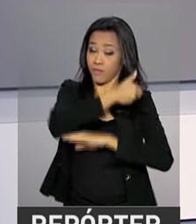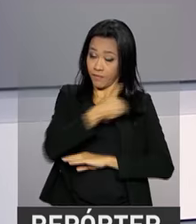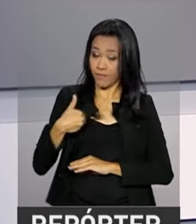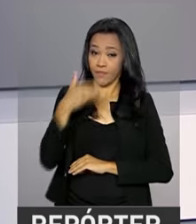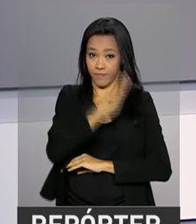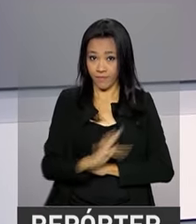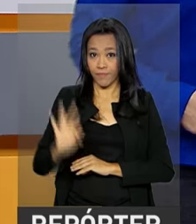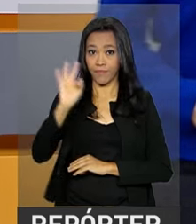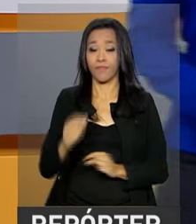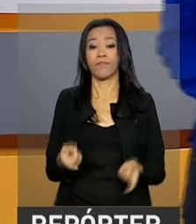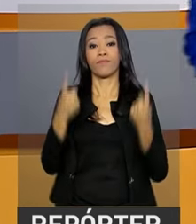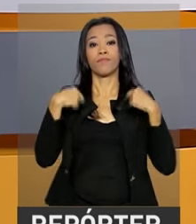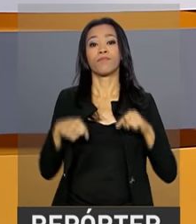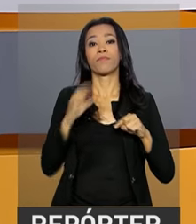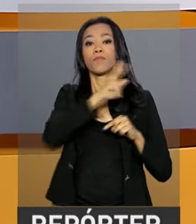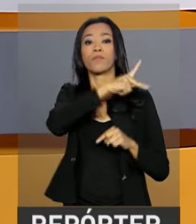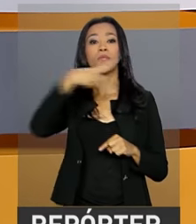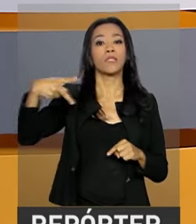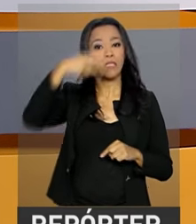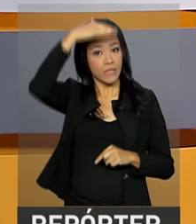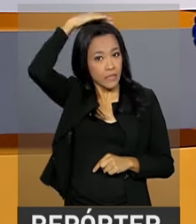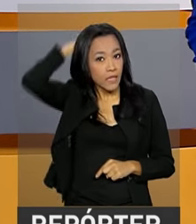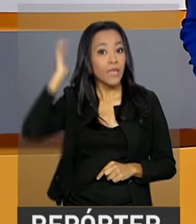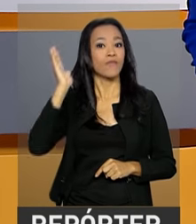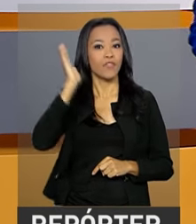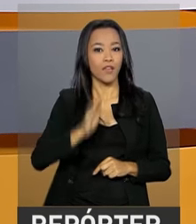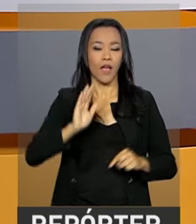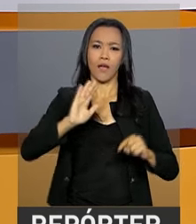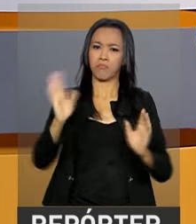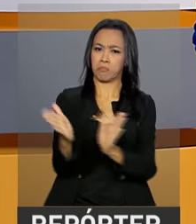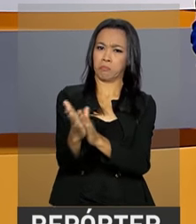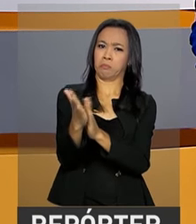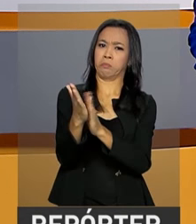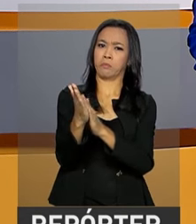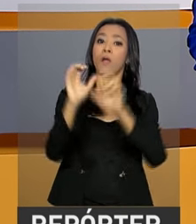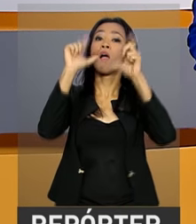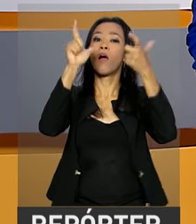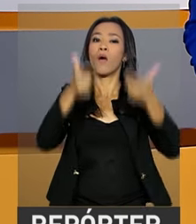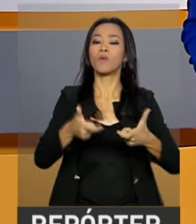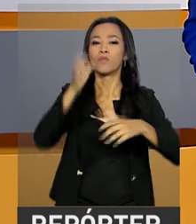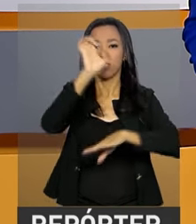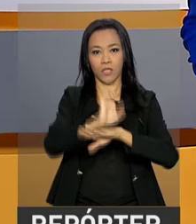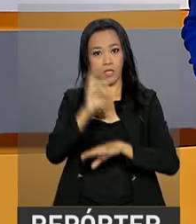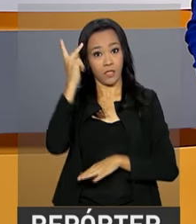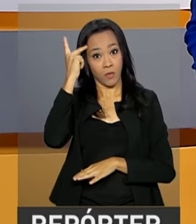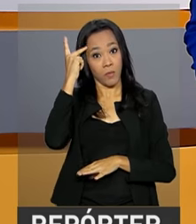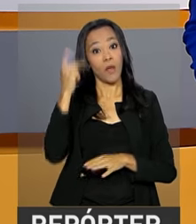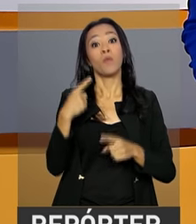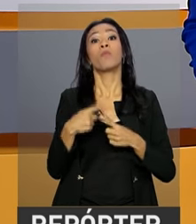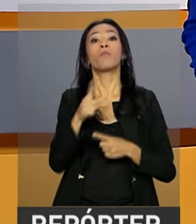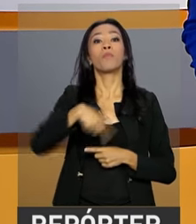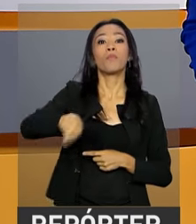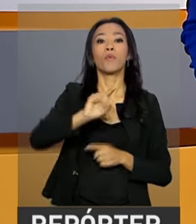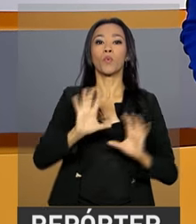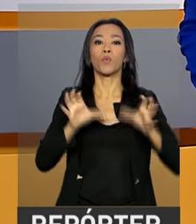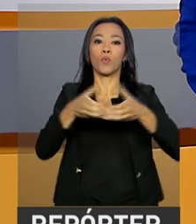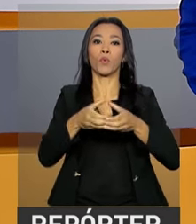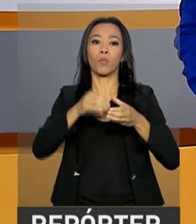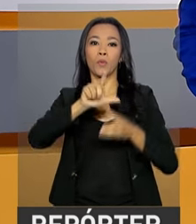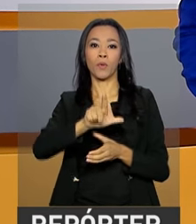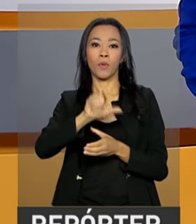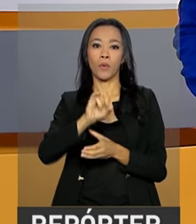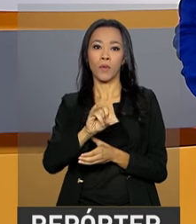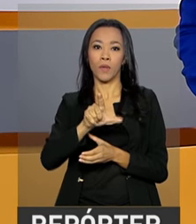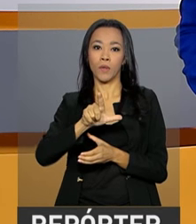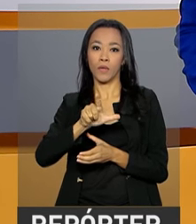federal o presidente michel temer foi homenageado em são paulo por entidades líbano brasileiras durante o encontro ele